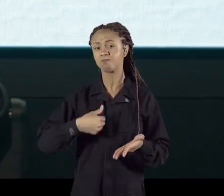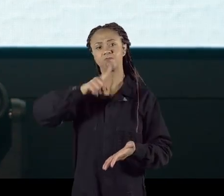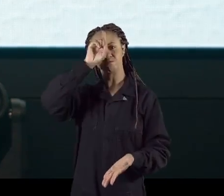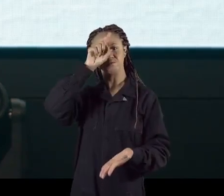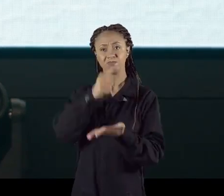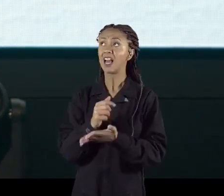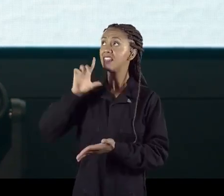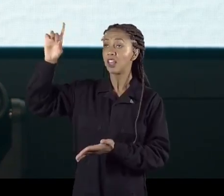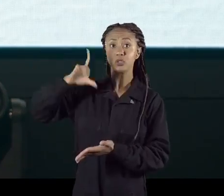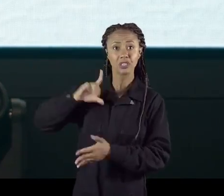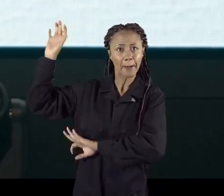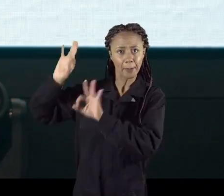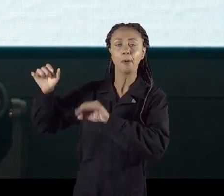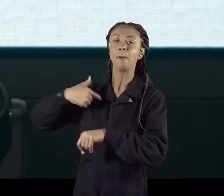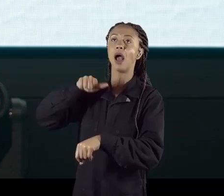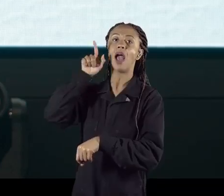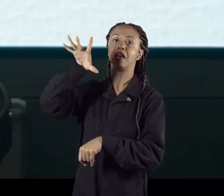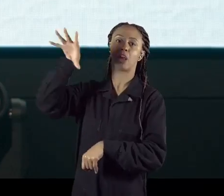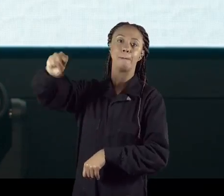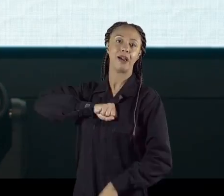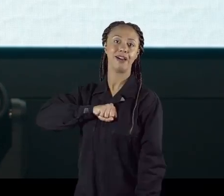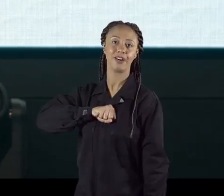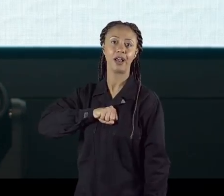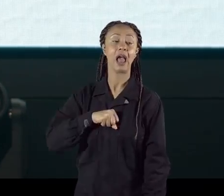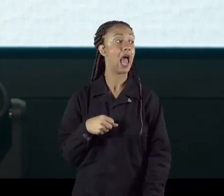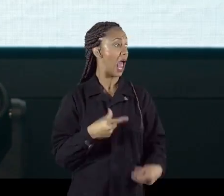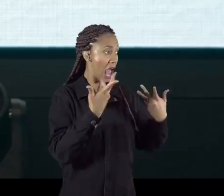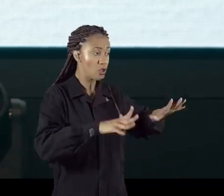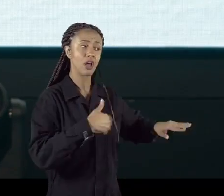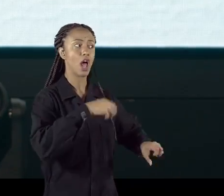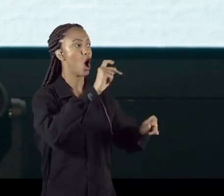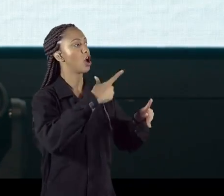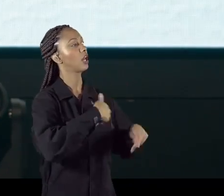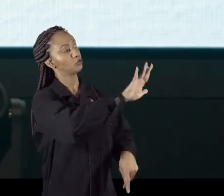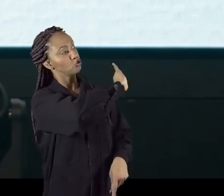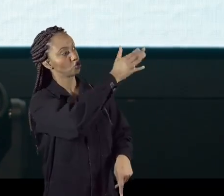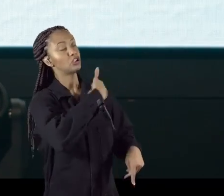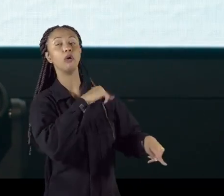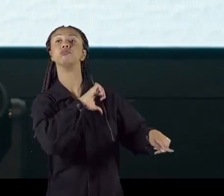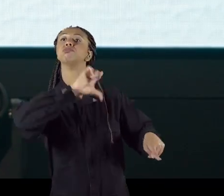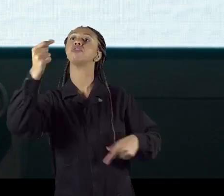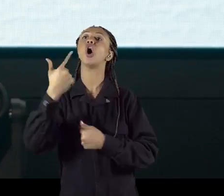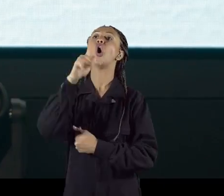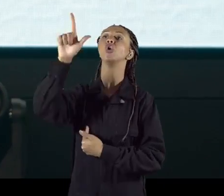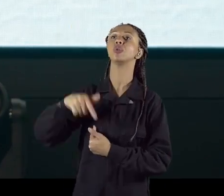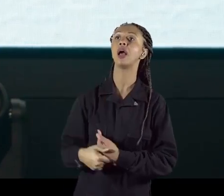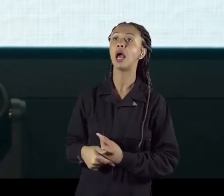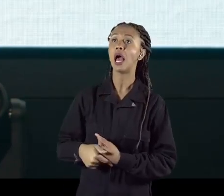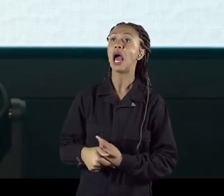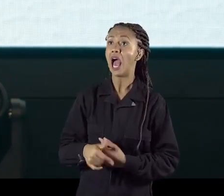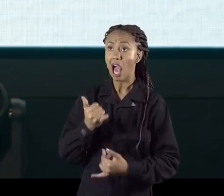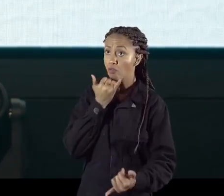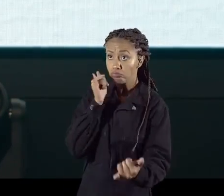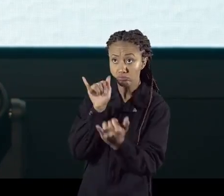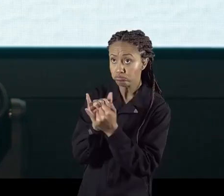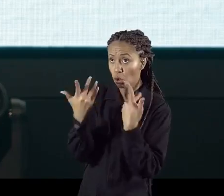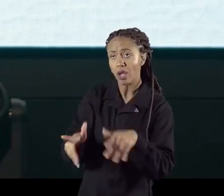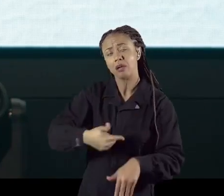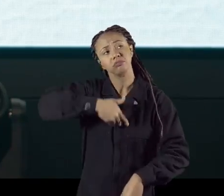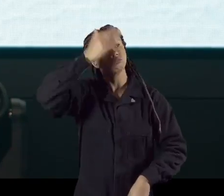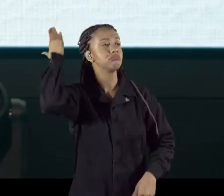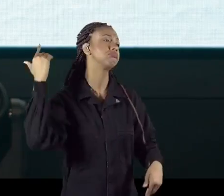fazer aquilo que Deus tem para mim eu vou viver a vida a não me quer tchau tem quem tira a você não quer me perdoar